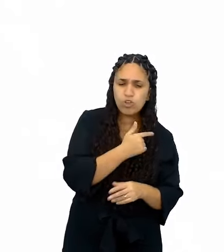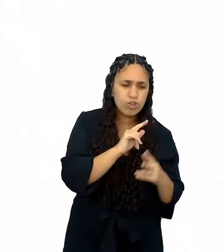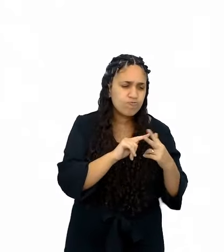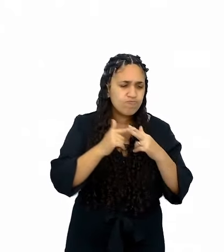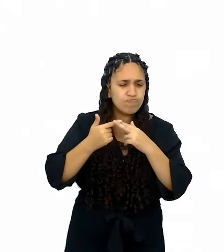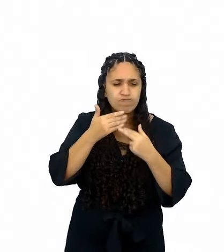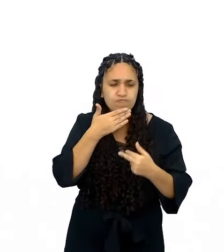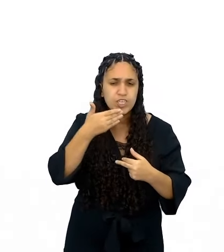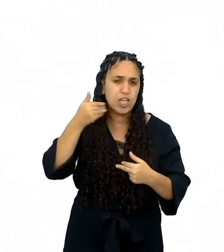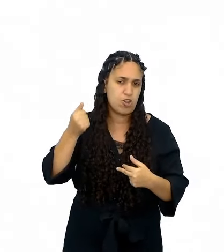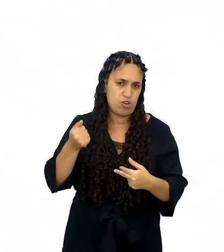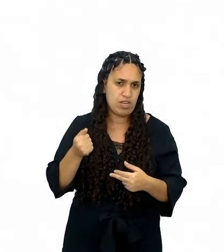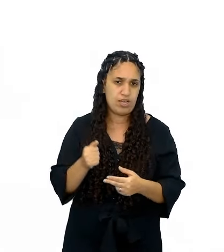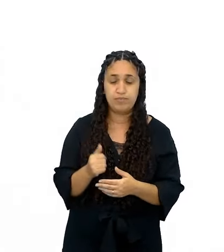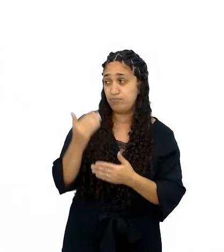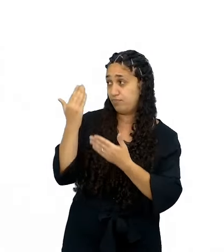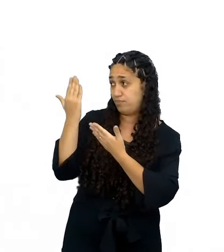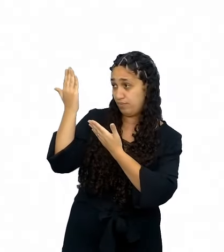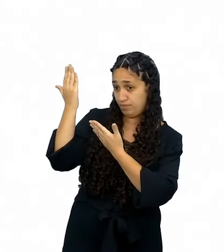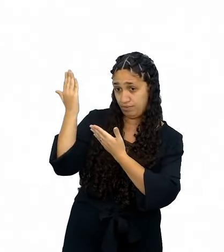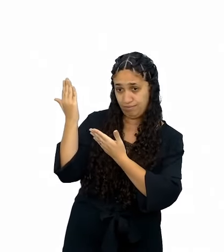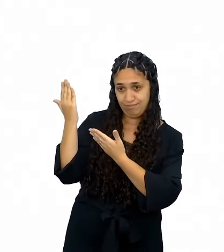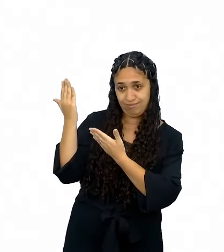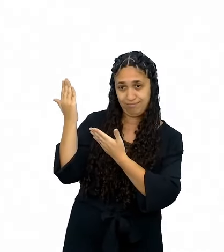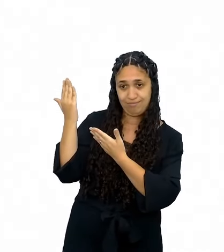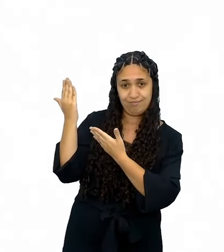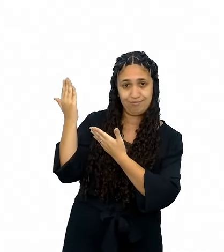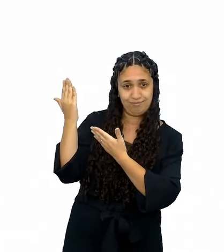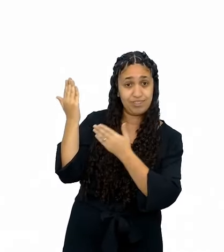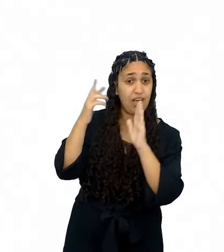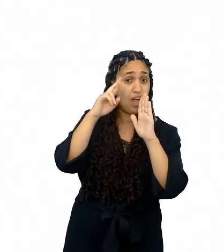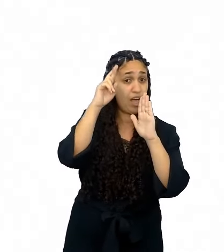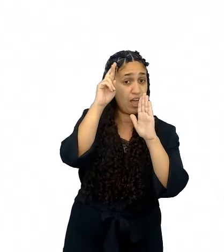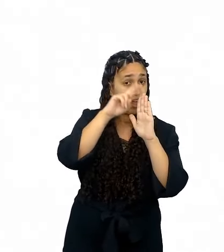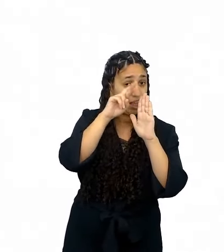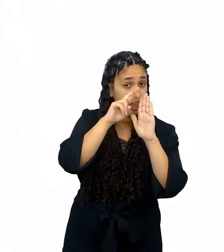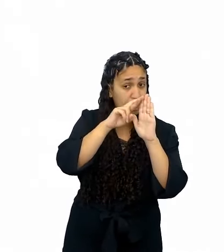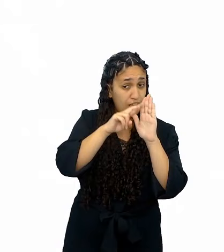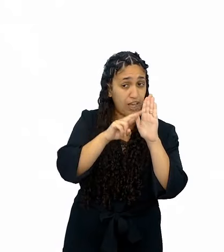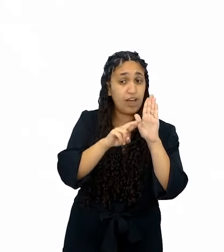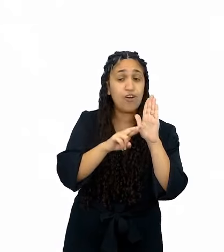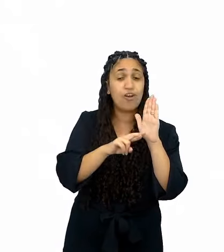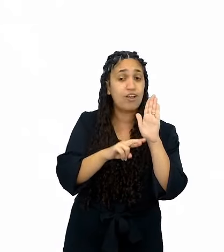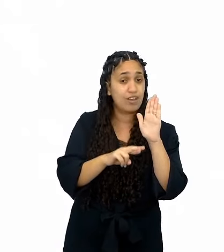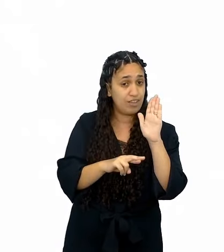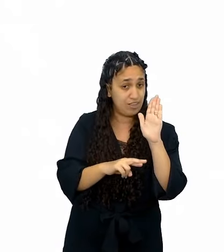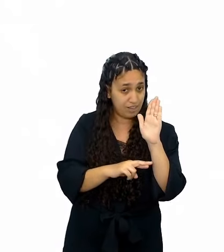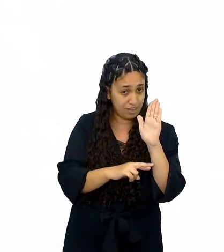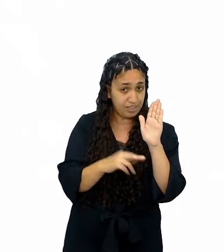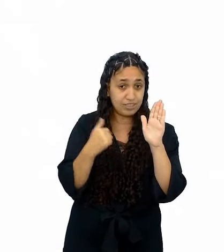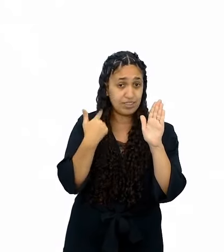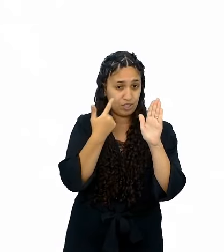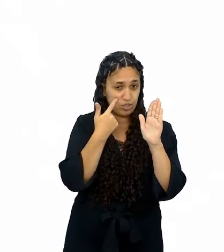baseamos para servir de fonte de estudo e de pesquisa.